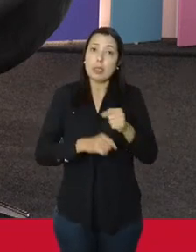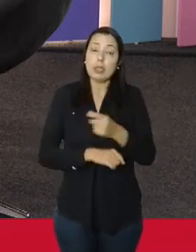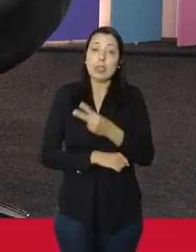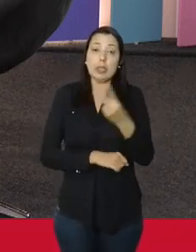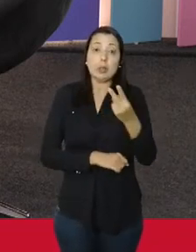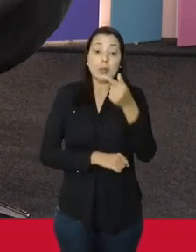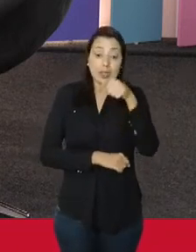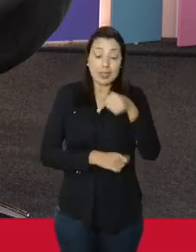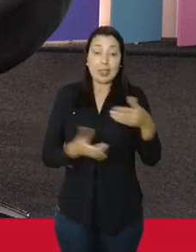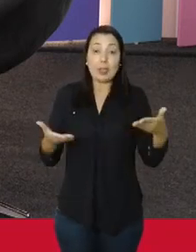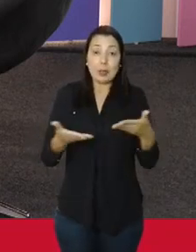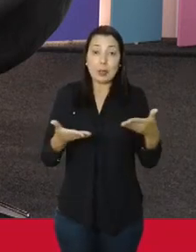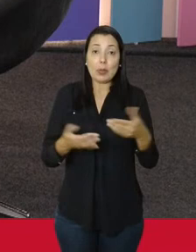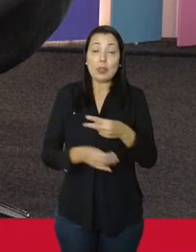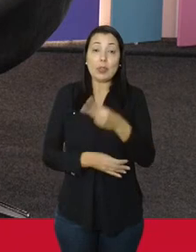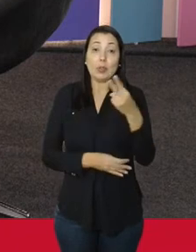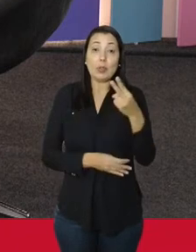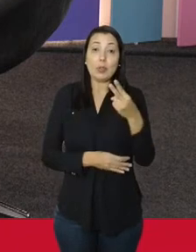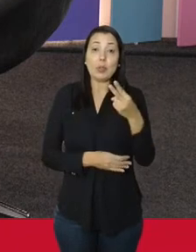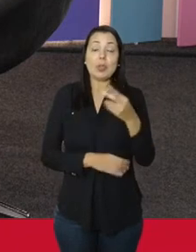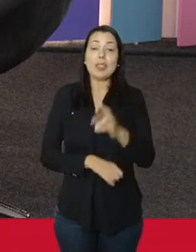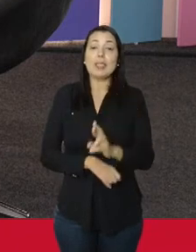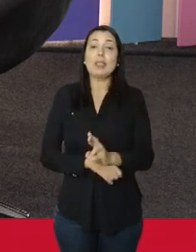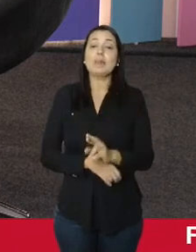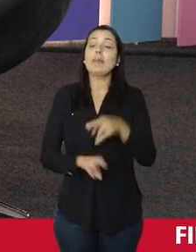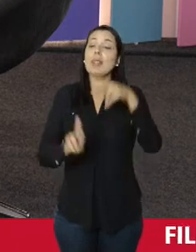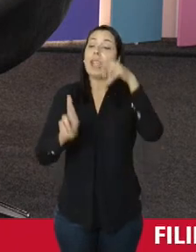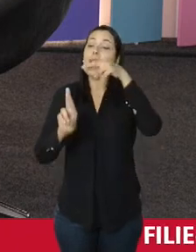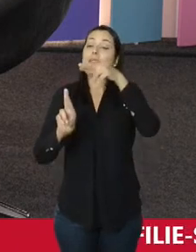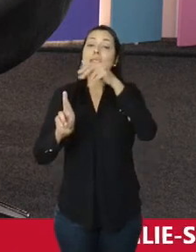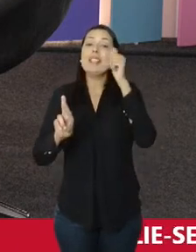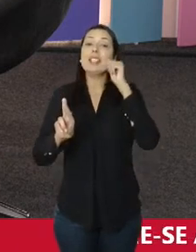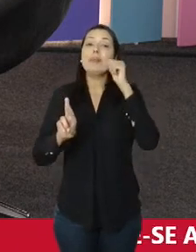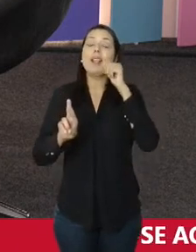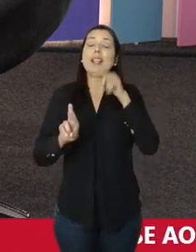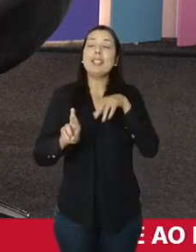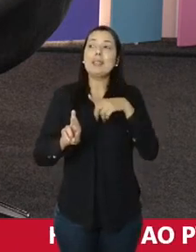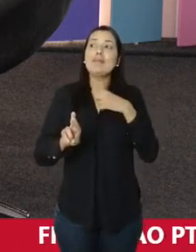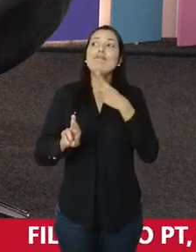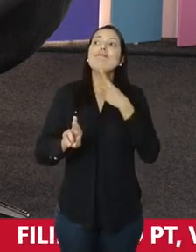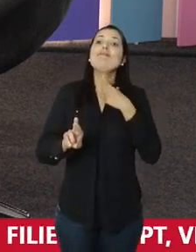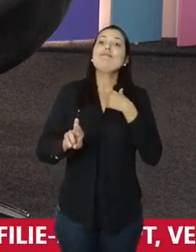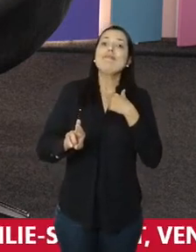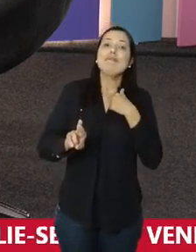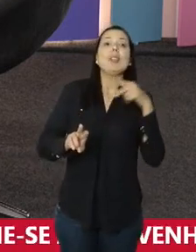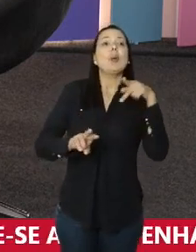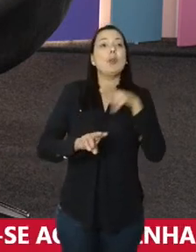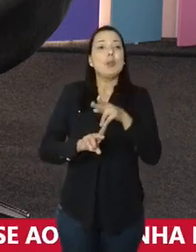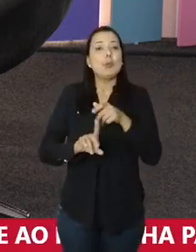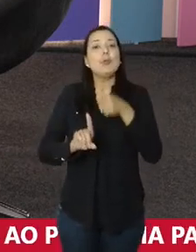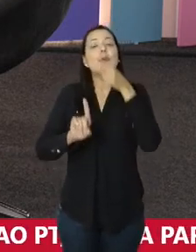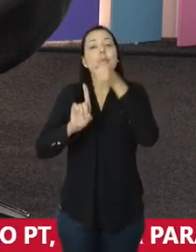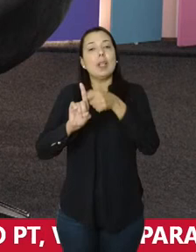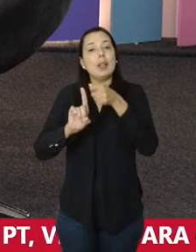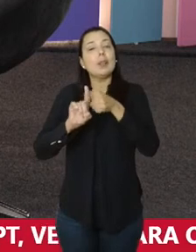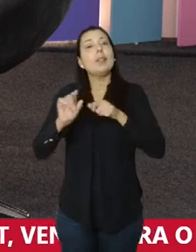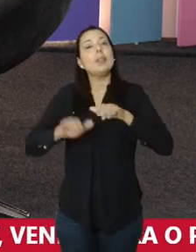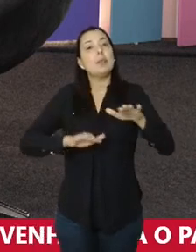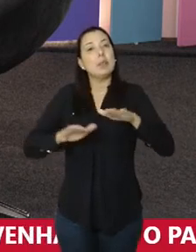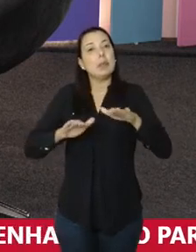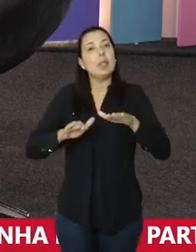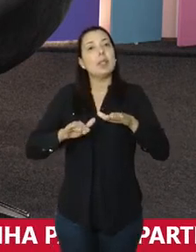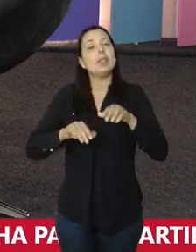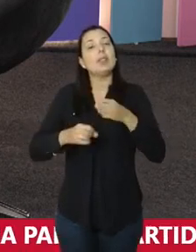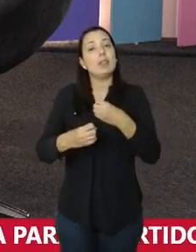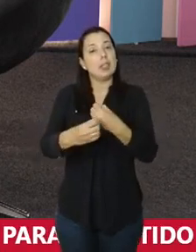duas que estão aqui comigo são duas grandes referências para que as mulheres se inspirem e continuem na luta, no movimento, como